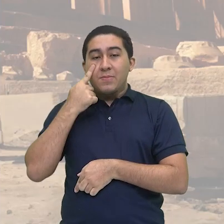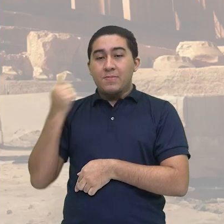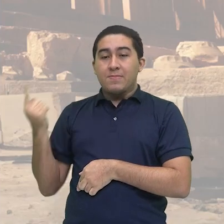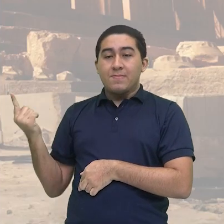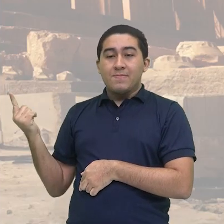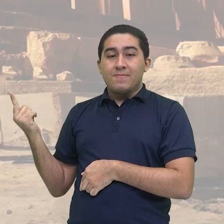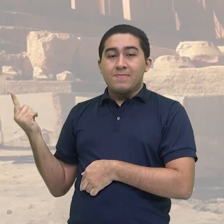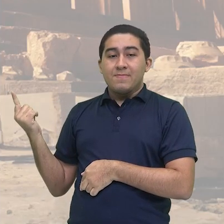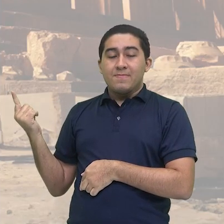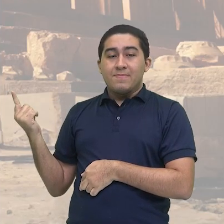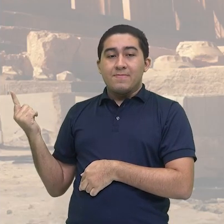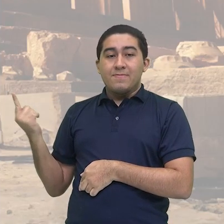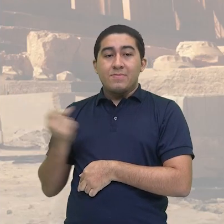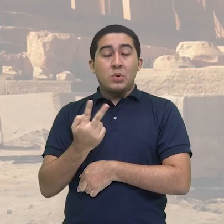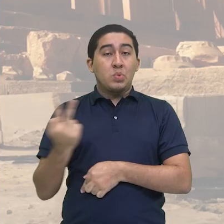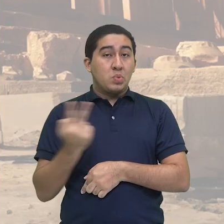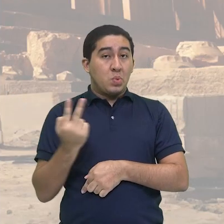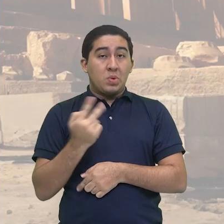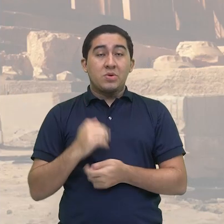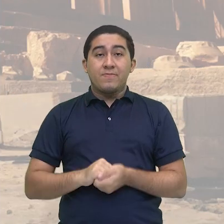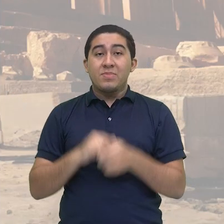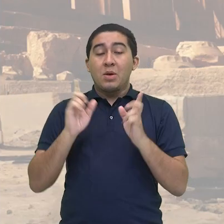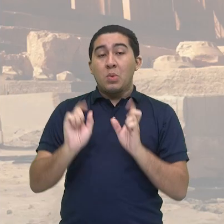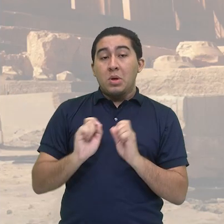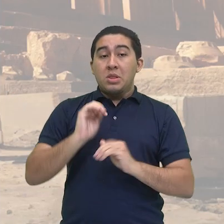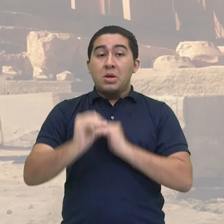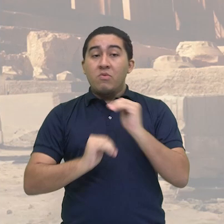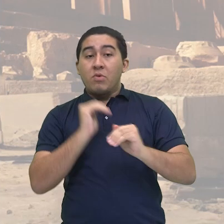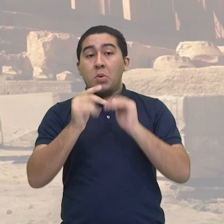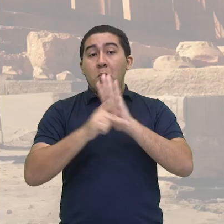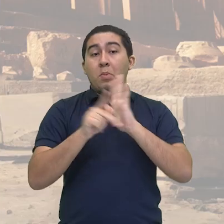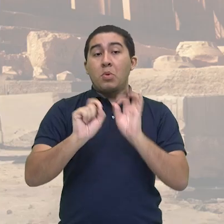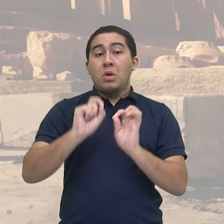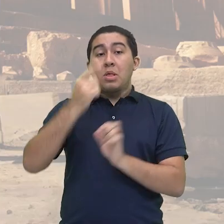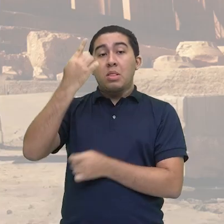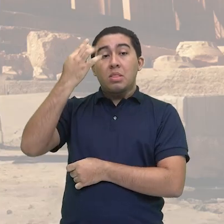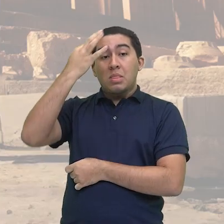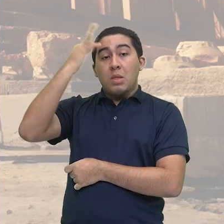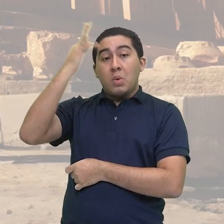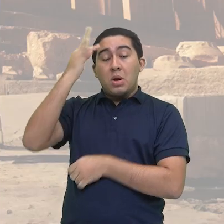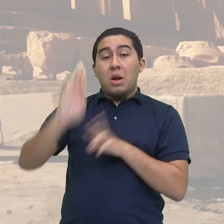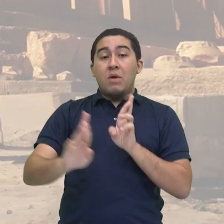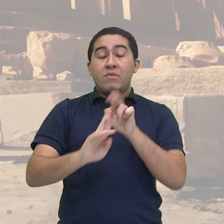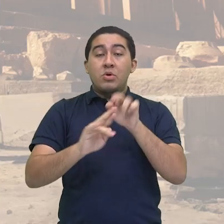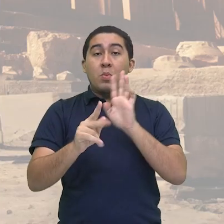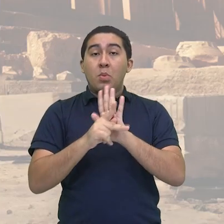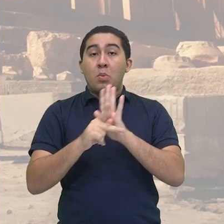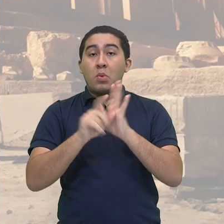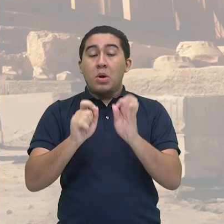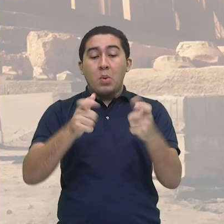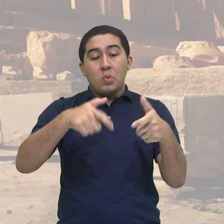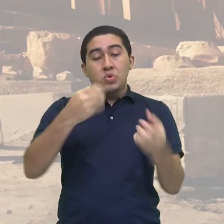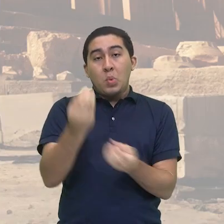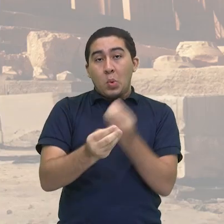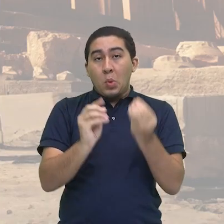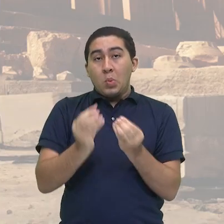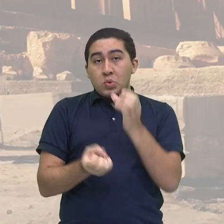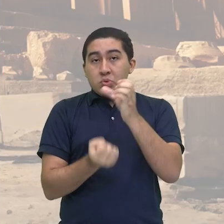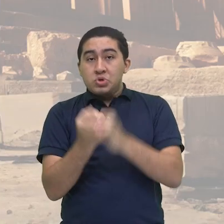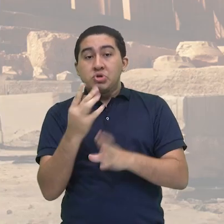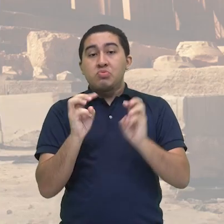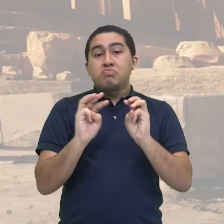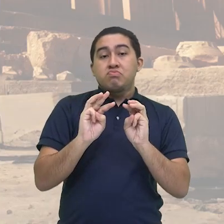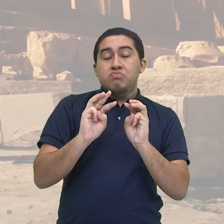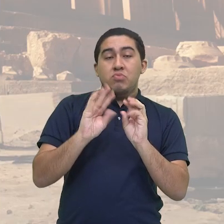e Aristóteles desenvolveram teorias sobre a natureza da matéria e